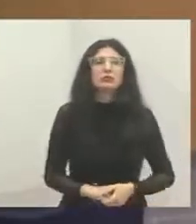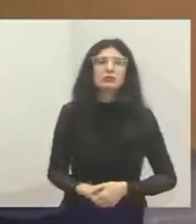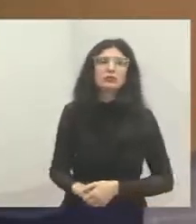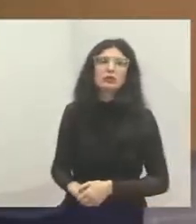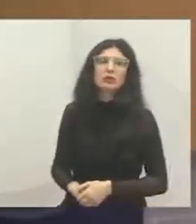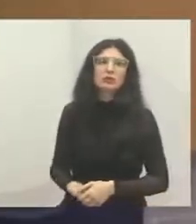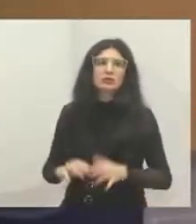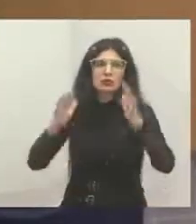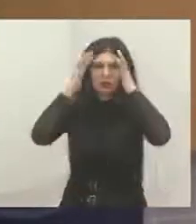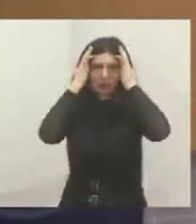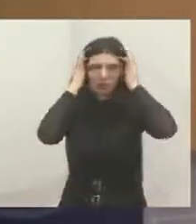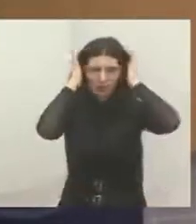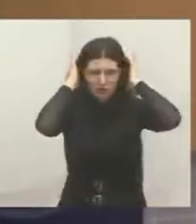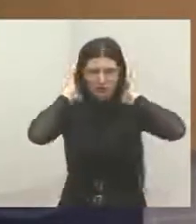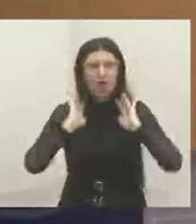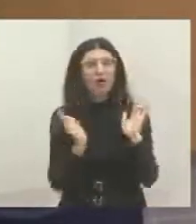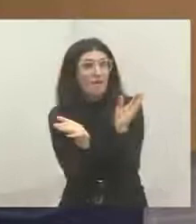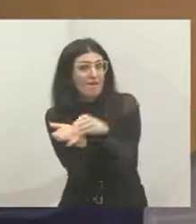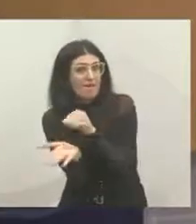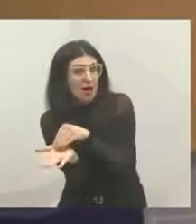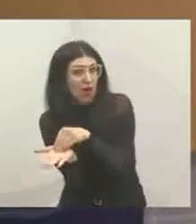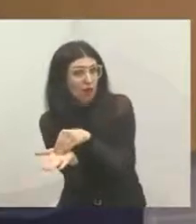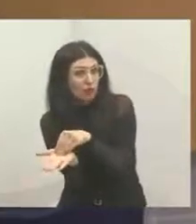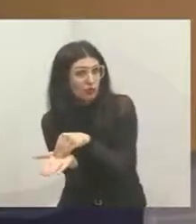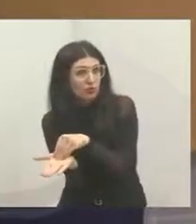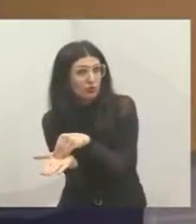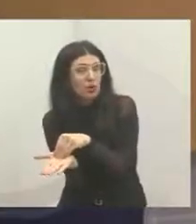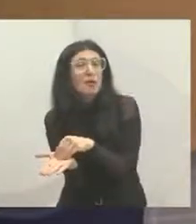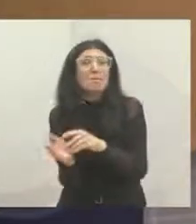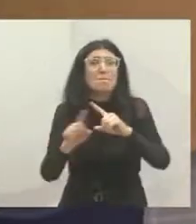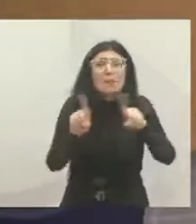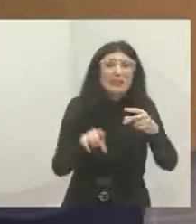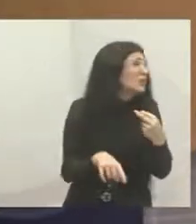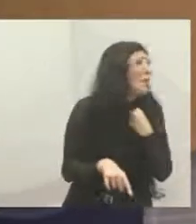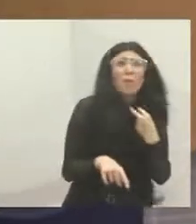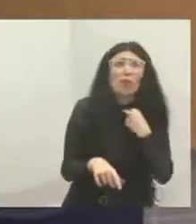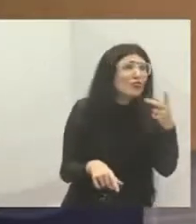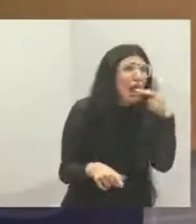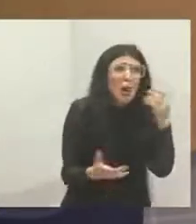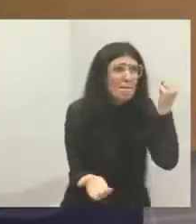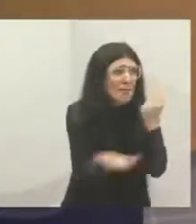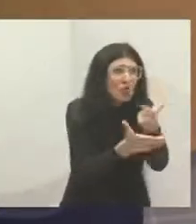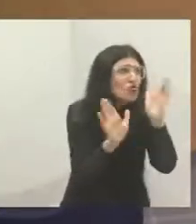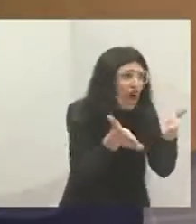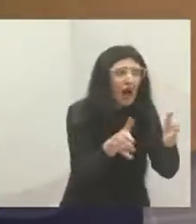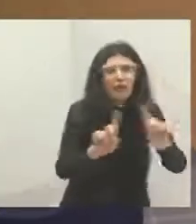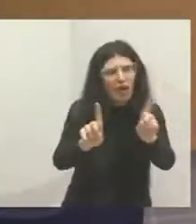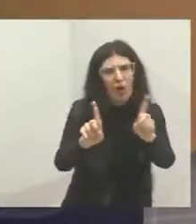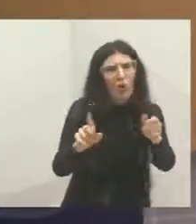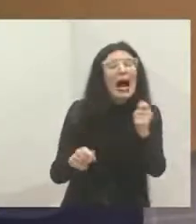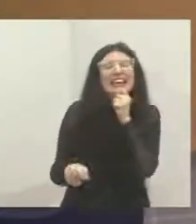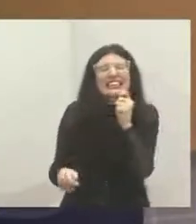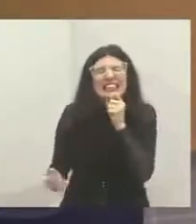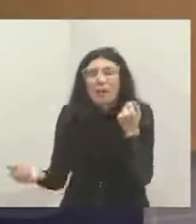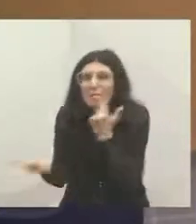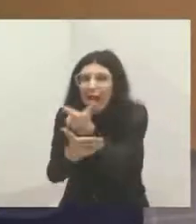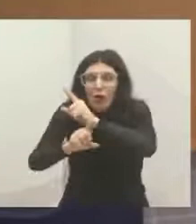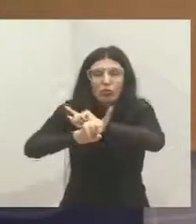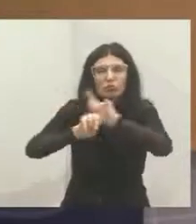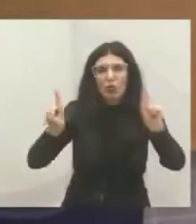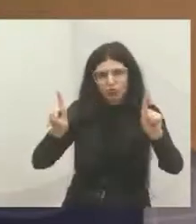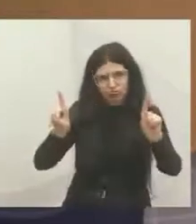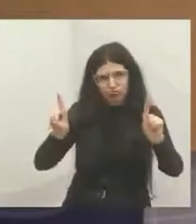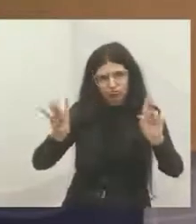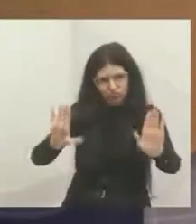comprometido, exatamente, está comprometido. Mas não posso deixar claro que está pago. Está ainda em processo de pagamento. Um número que eu trouxe